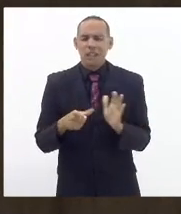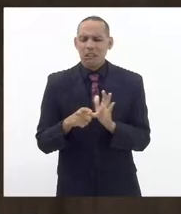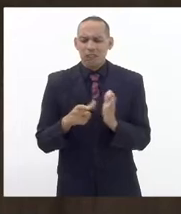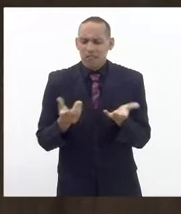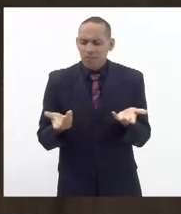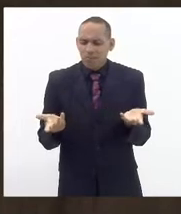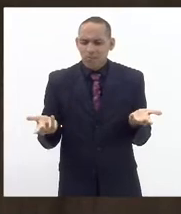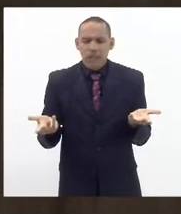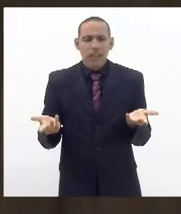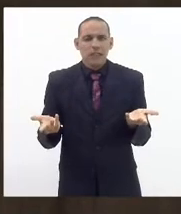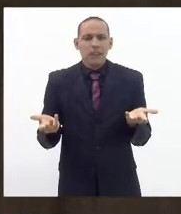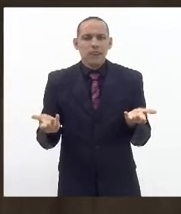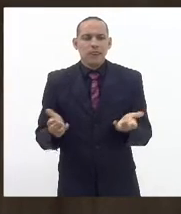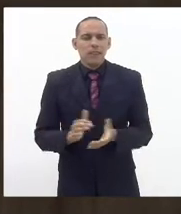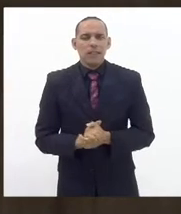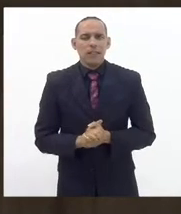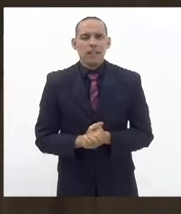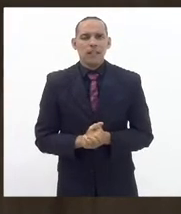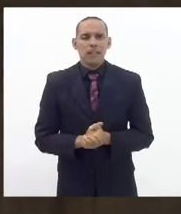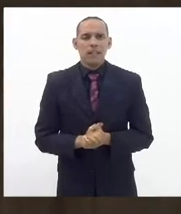muito...